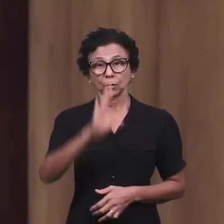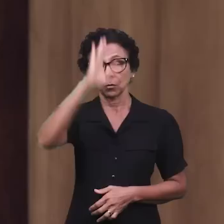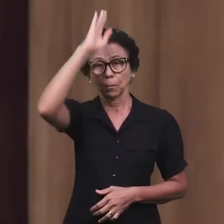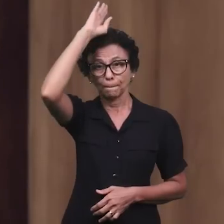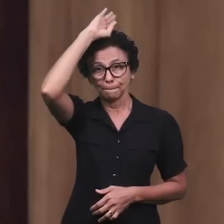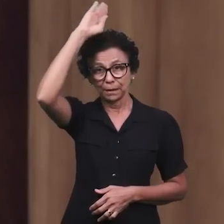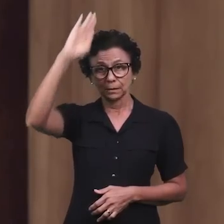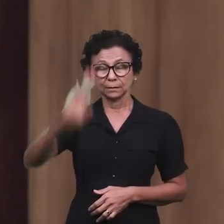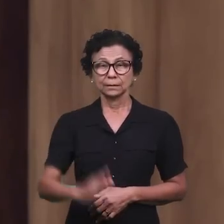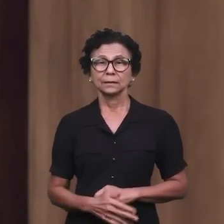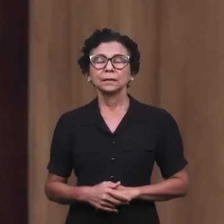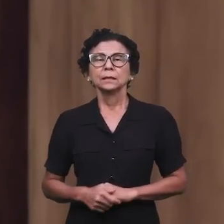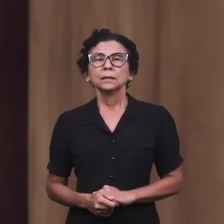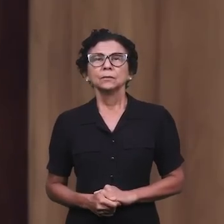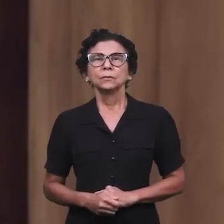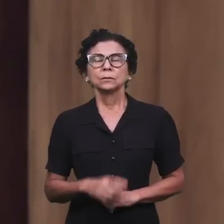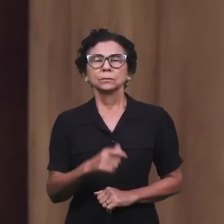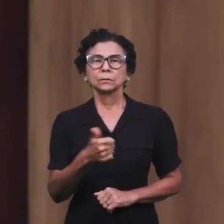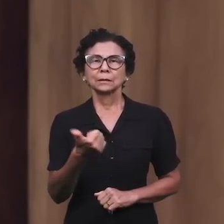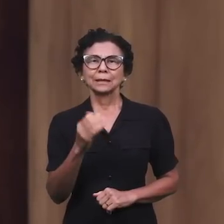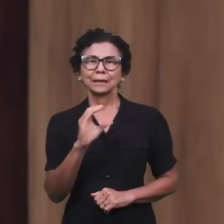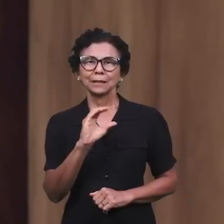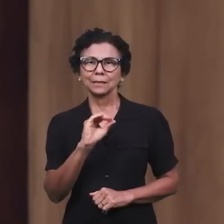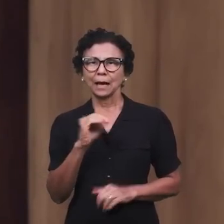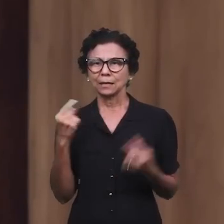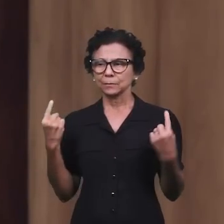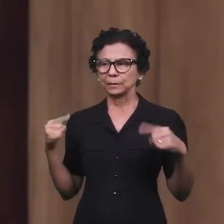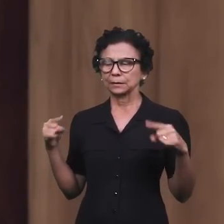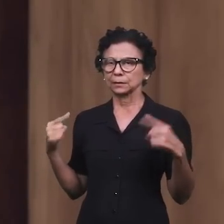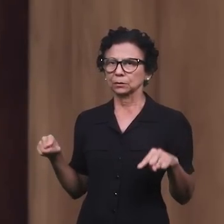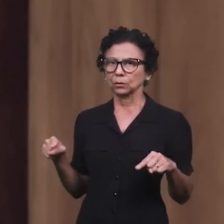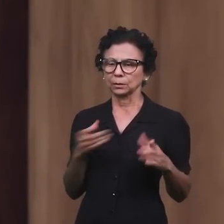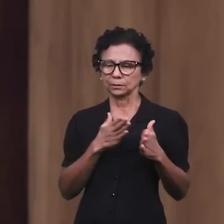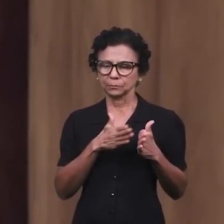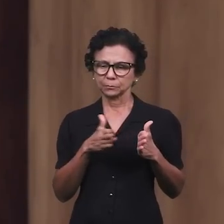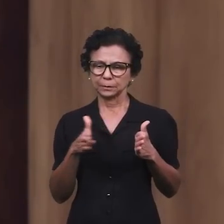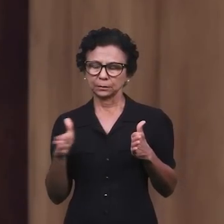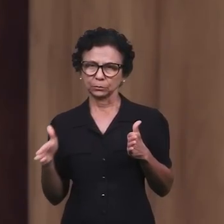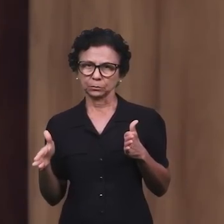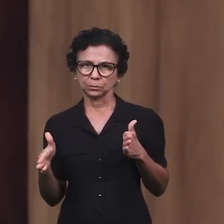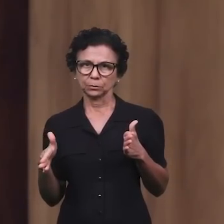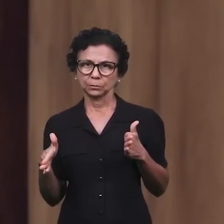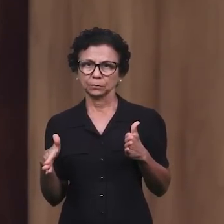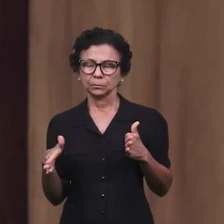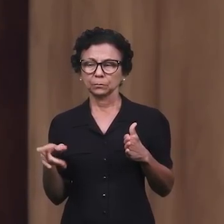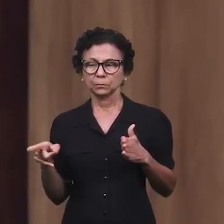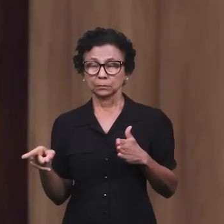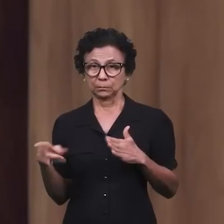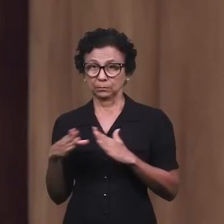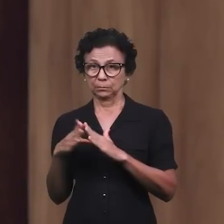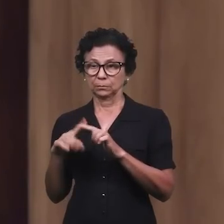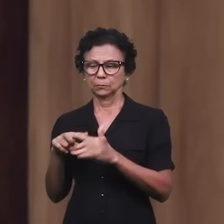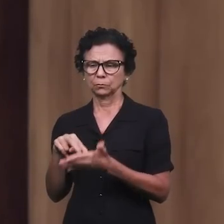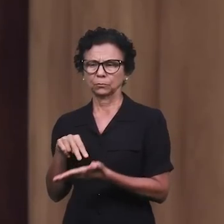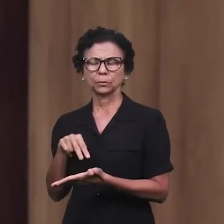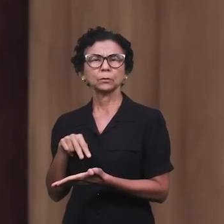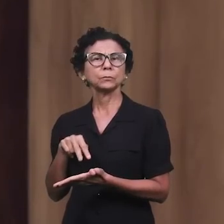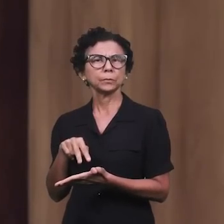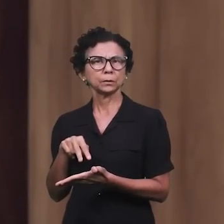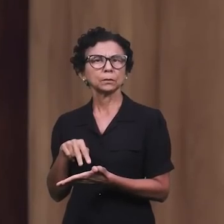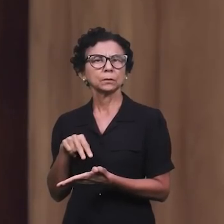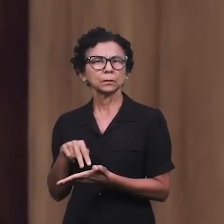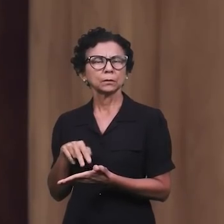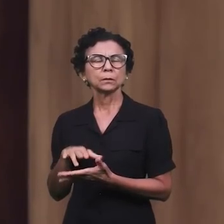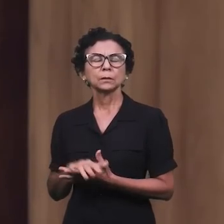10 ondas sobre as quais falamos no programa anterior. Porém, a igreja, ela se manteve firme. Podemos dizer